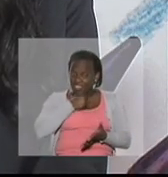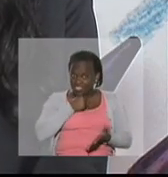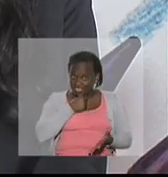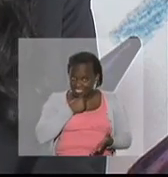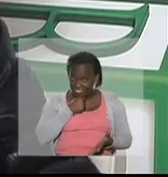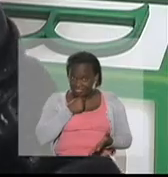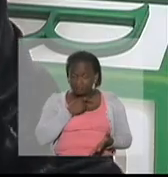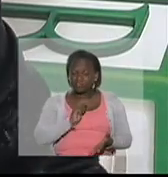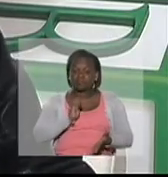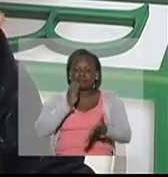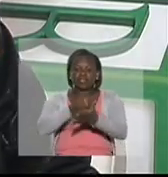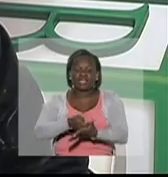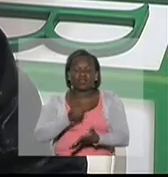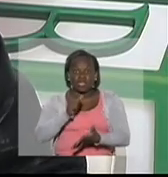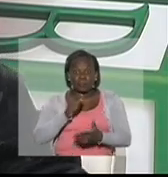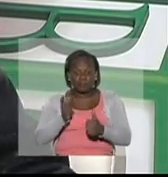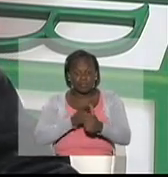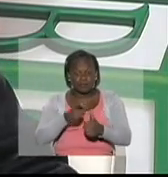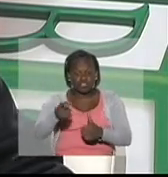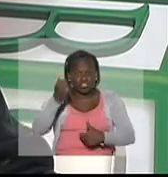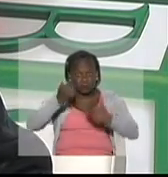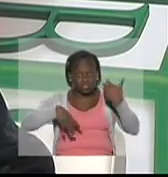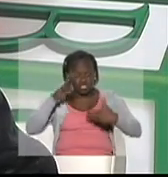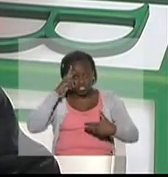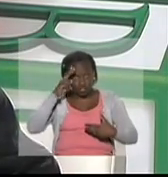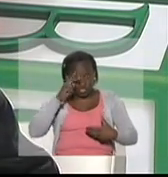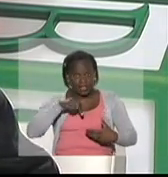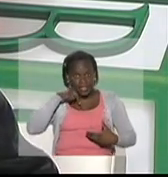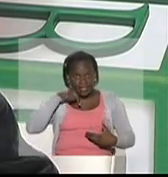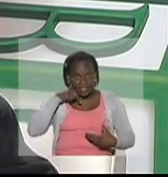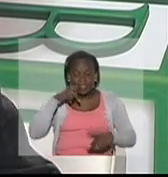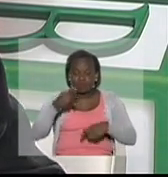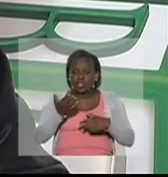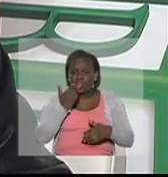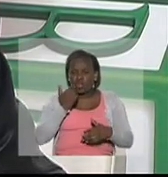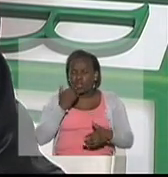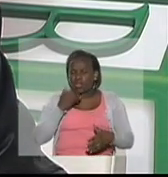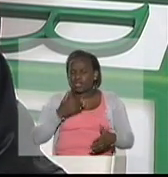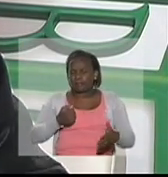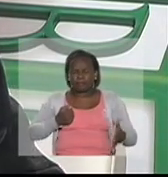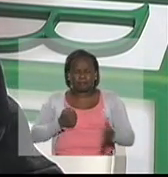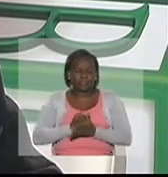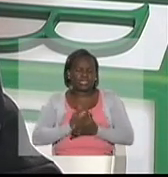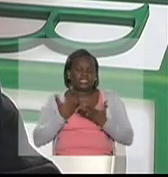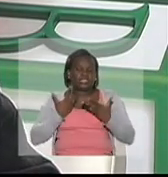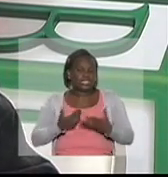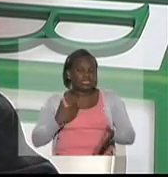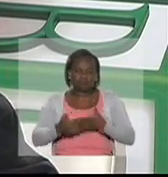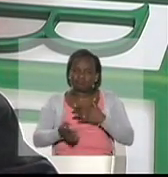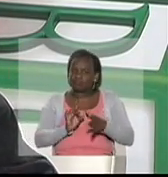uma velhinha e o pagamento era, depois que você contar a história para minha neta, você pode comer até cansar.